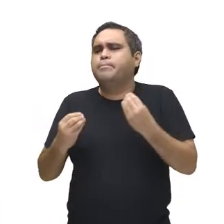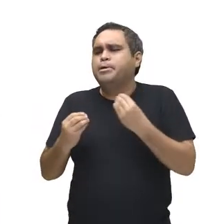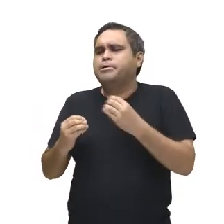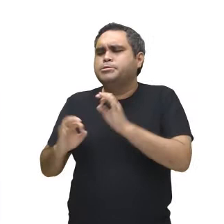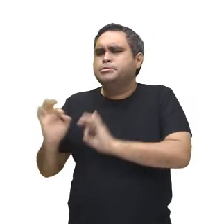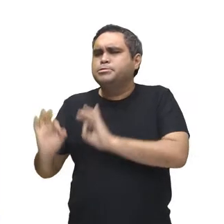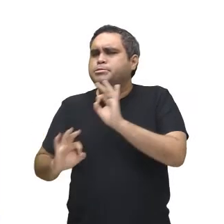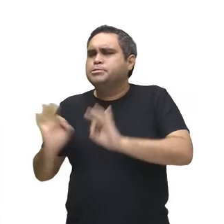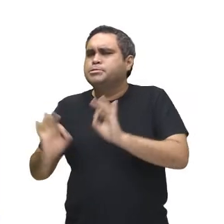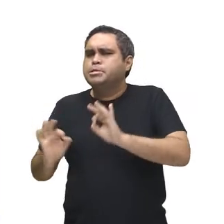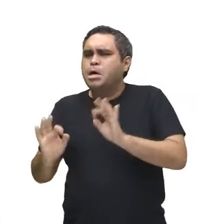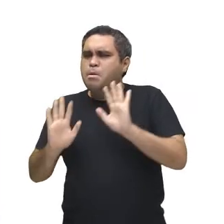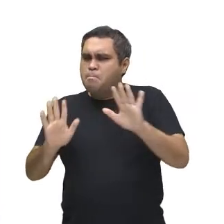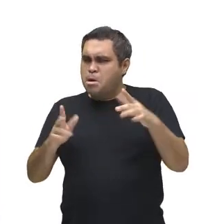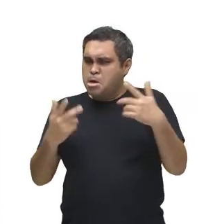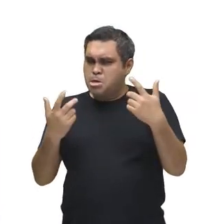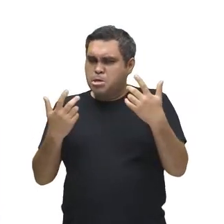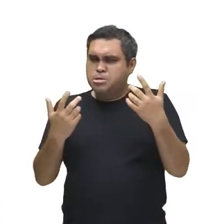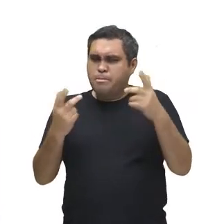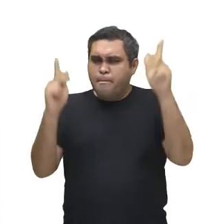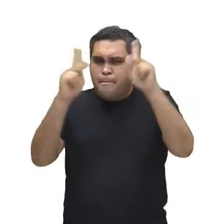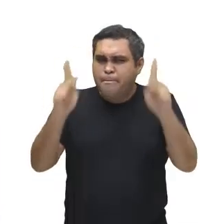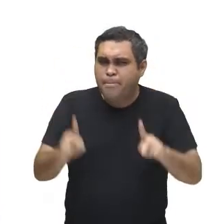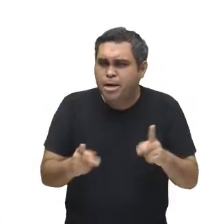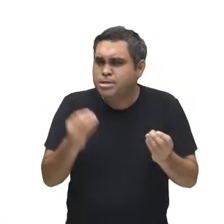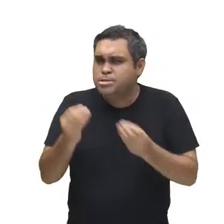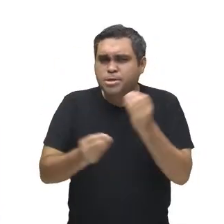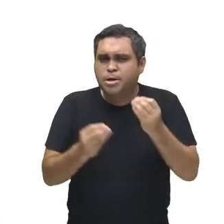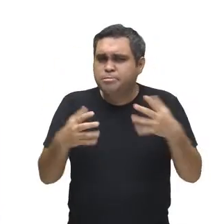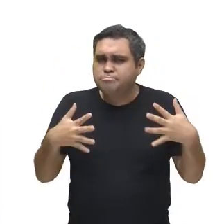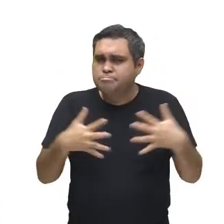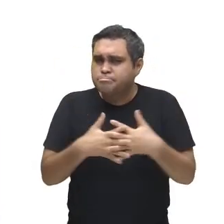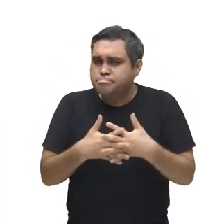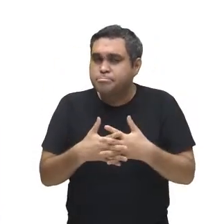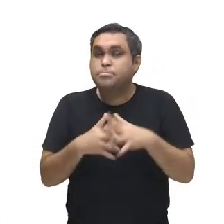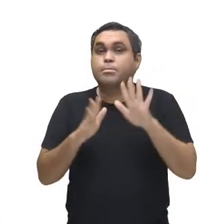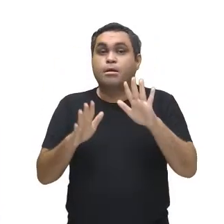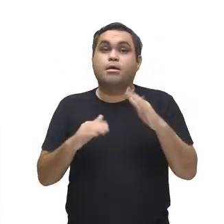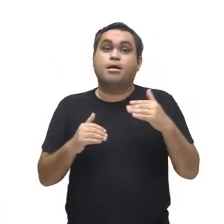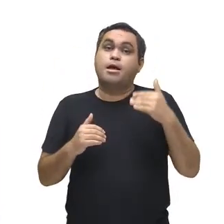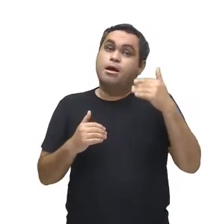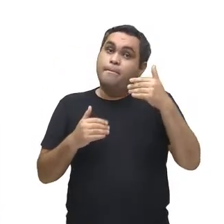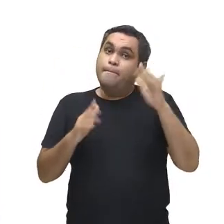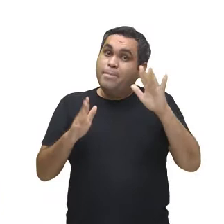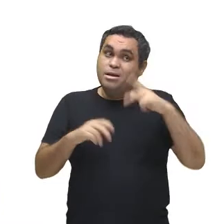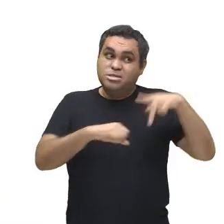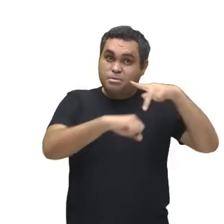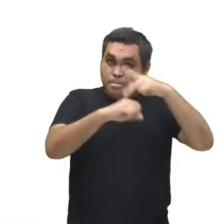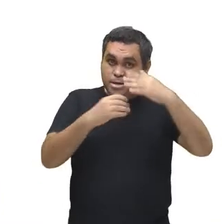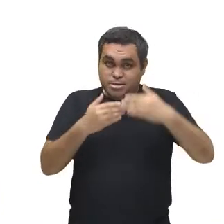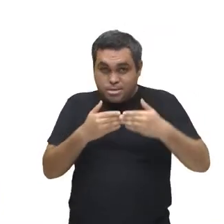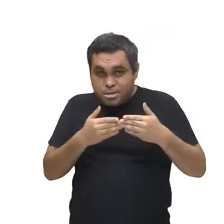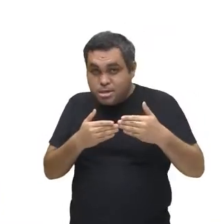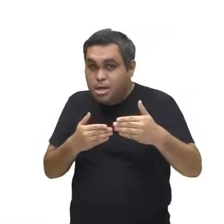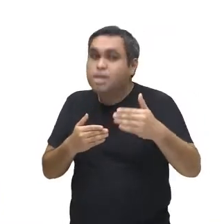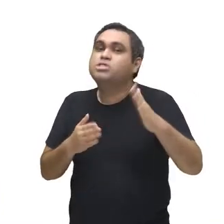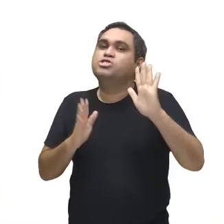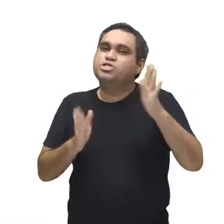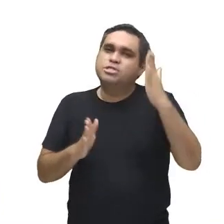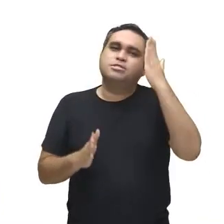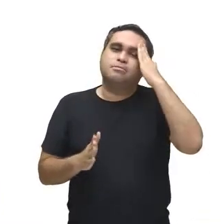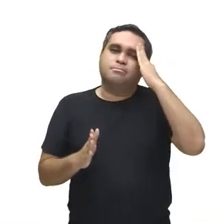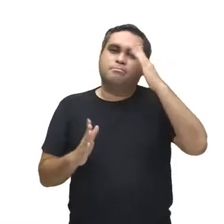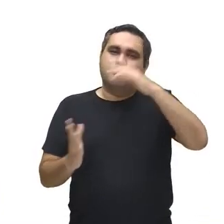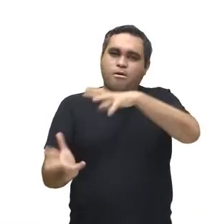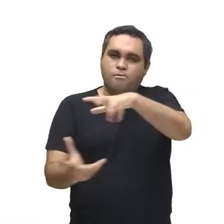meio incoerente. E é incoerente. Por que sabiam que existia um conflito iminente? Era por isso que estavam fortalecendo